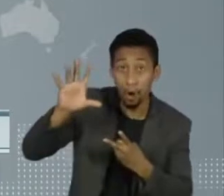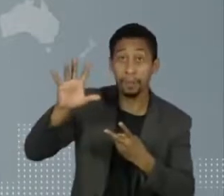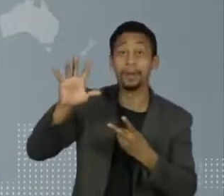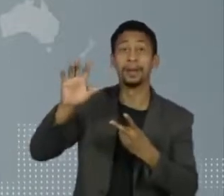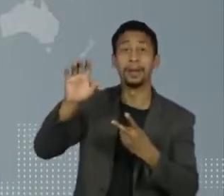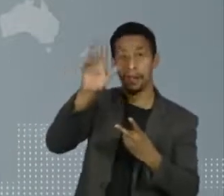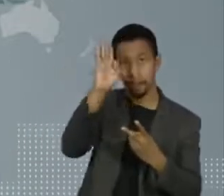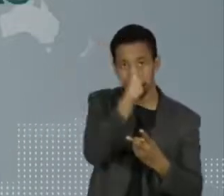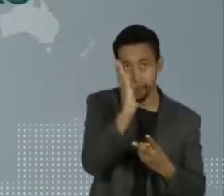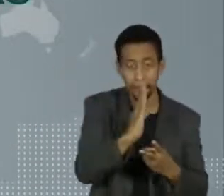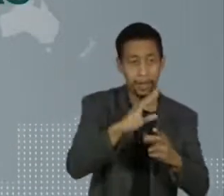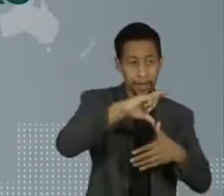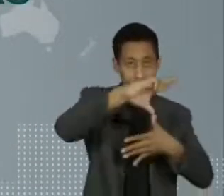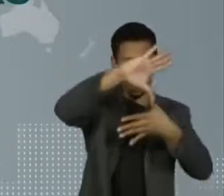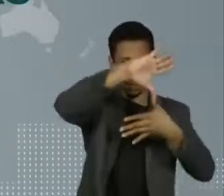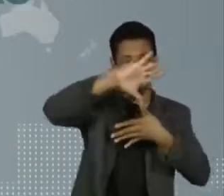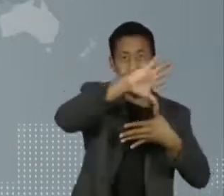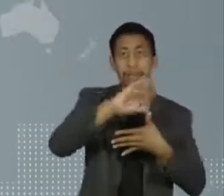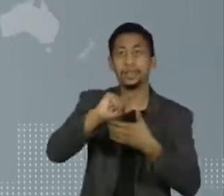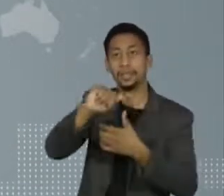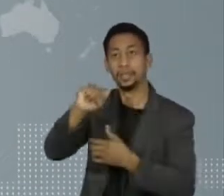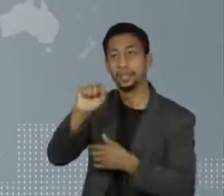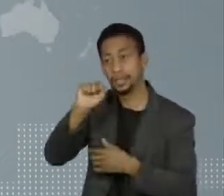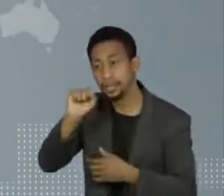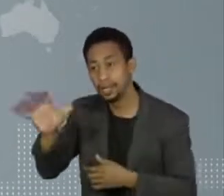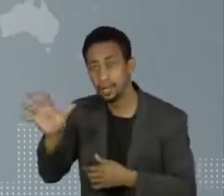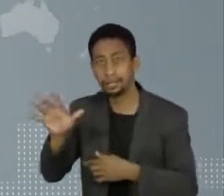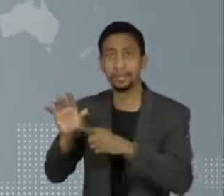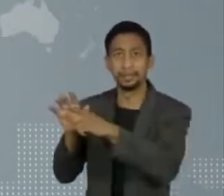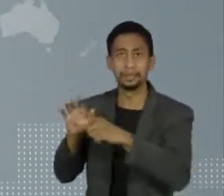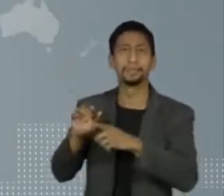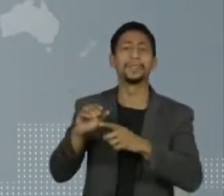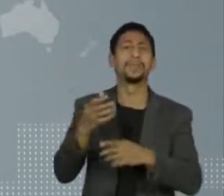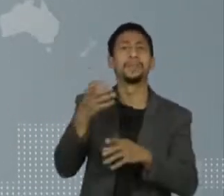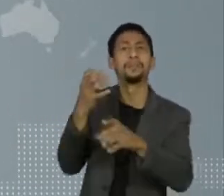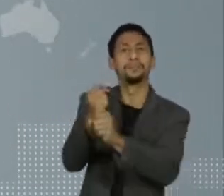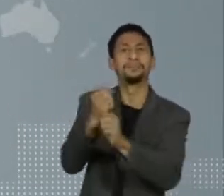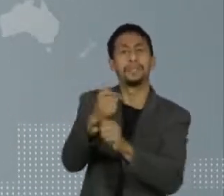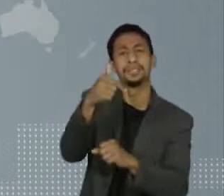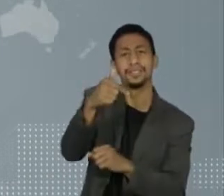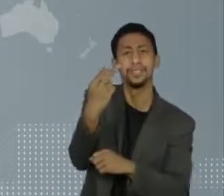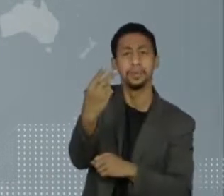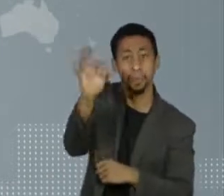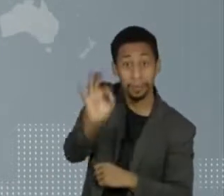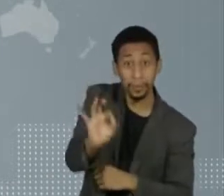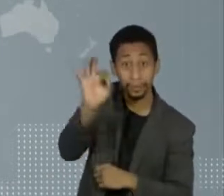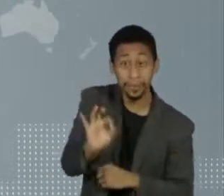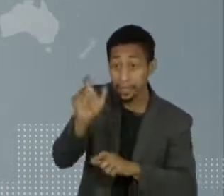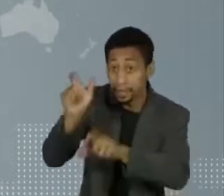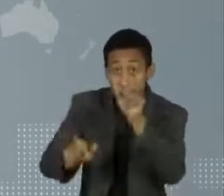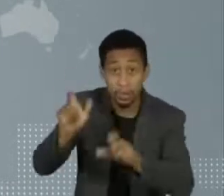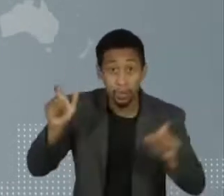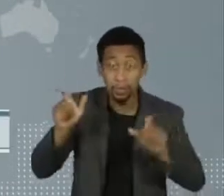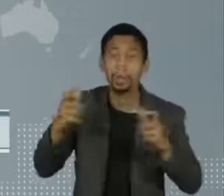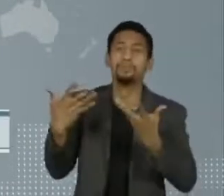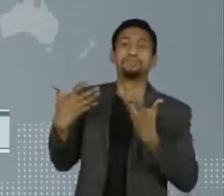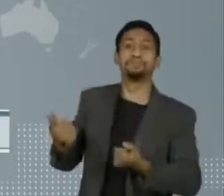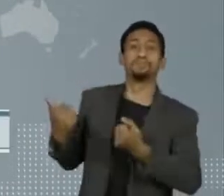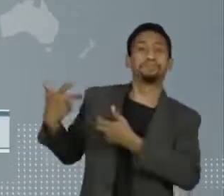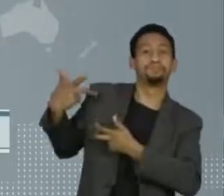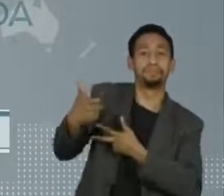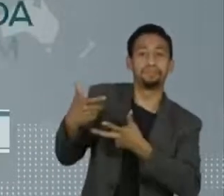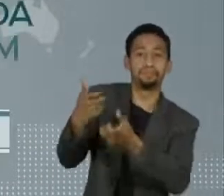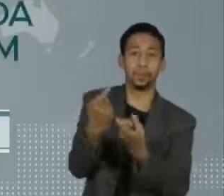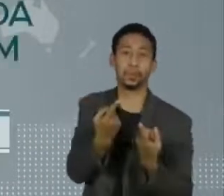e Ásia, com mais de 13 mil pessoas. Os números gerais mostram que 72% das pessoas se vacinariam contra a